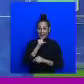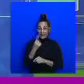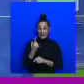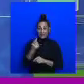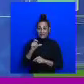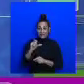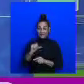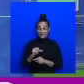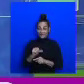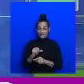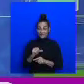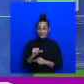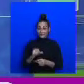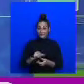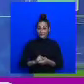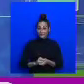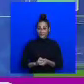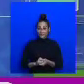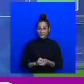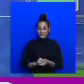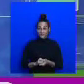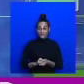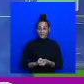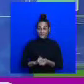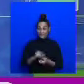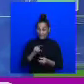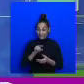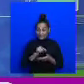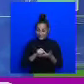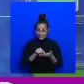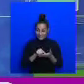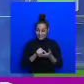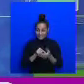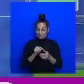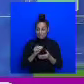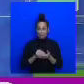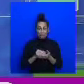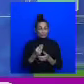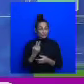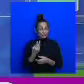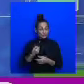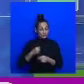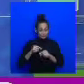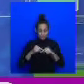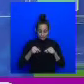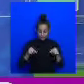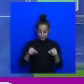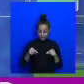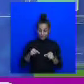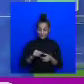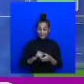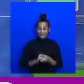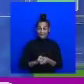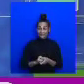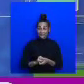Laranja, 19. E aí tá marcando. Ainda faltam 2 números.